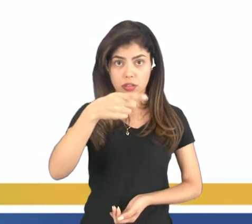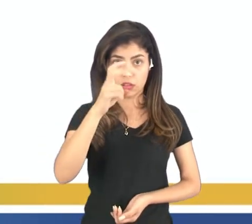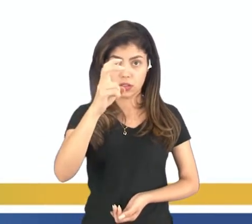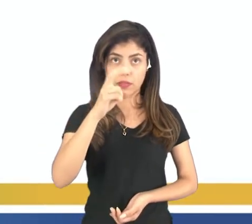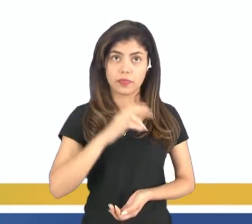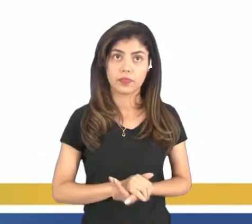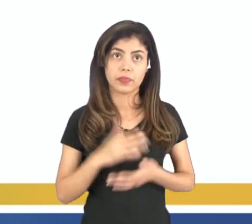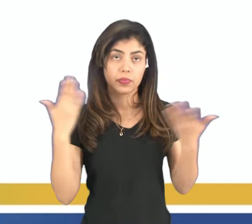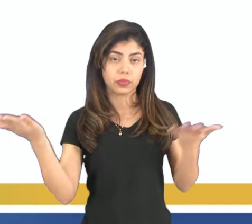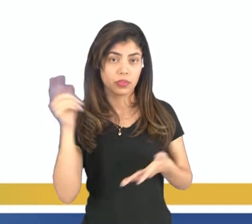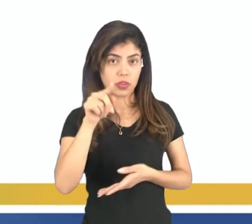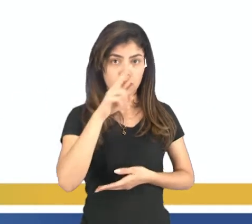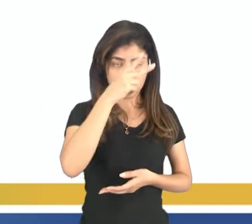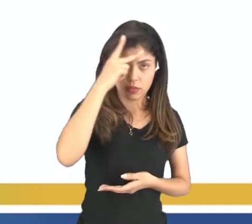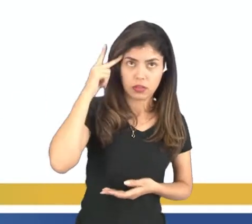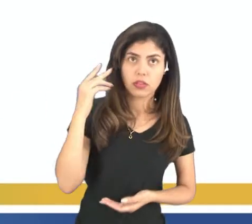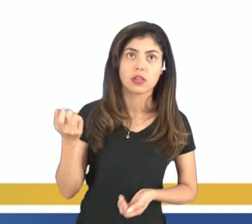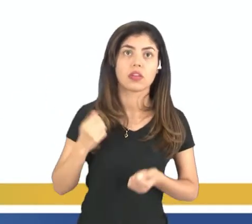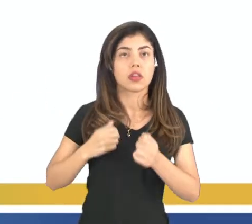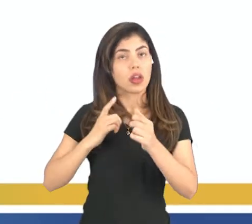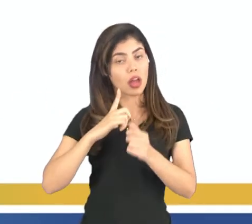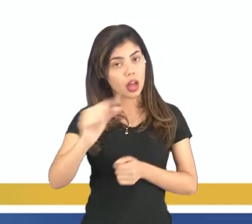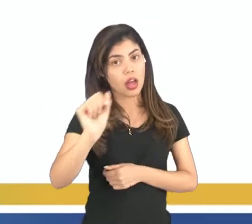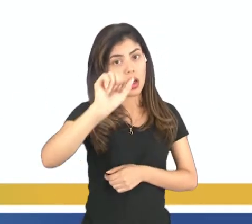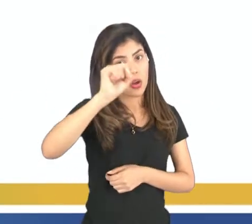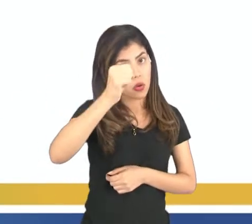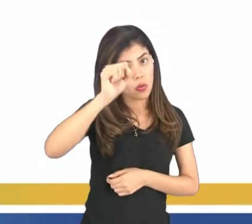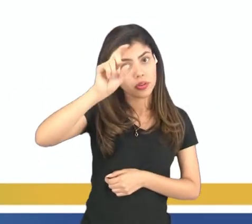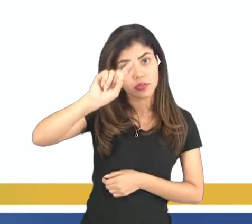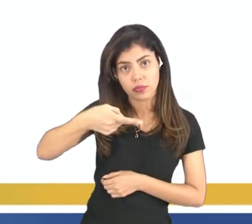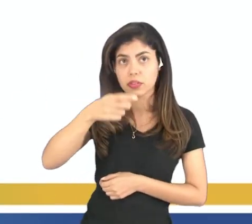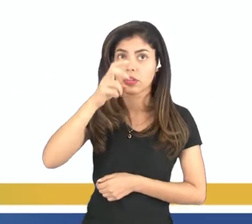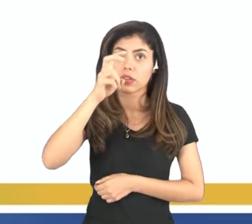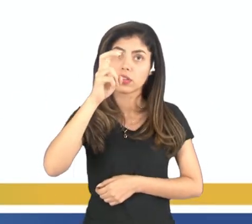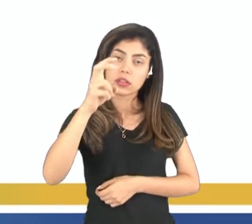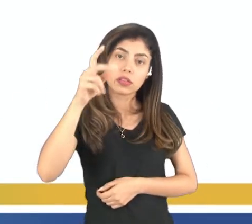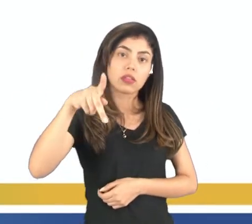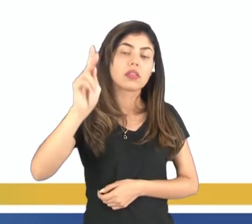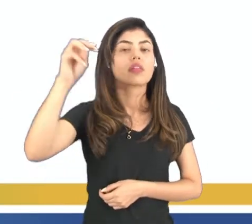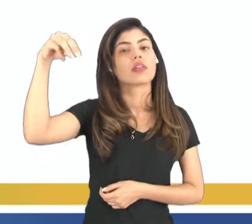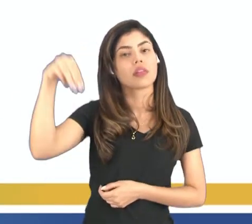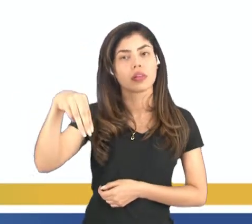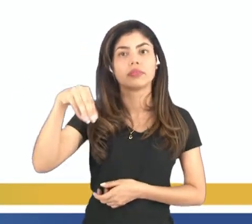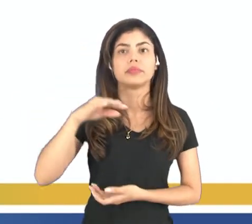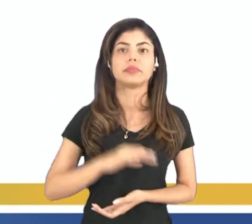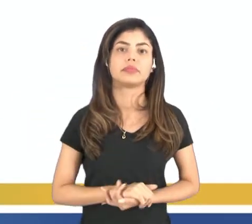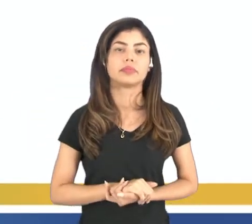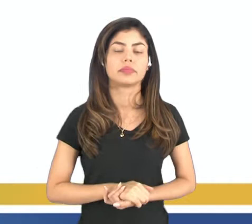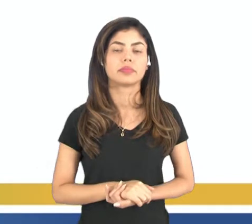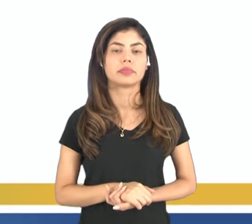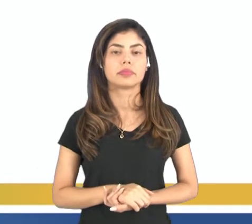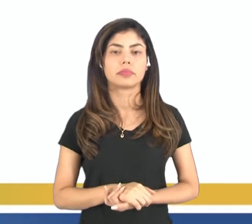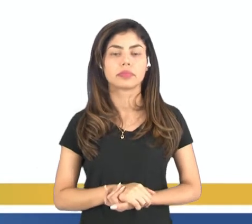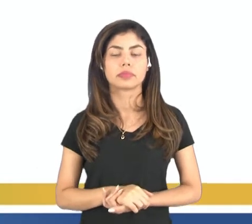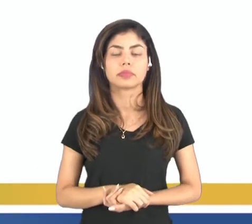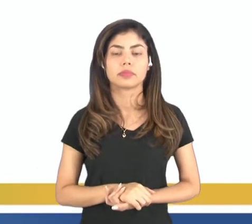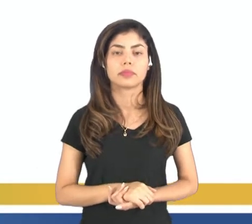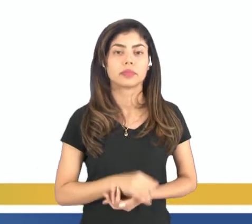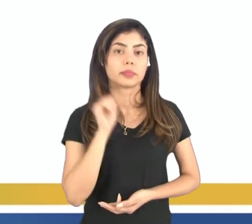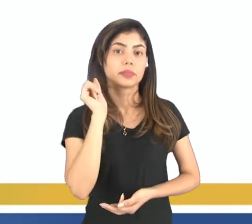8,5 então o pessoal seriam percorridos em cinco minutos Oi, cinco